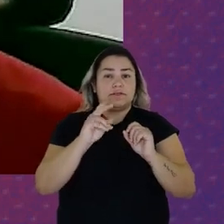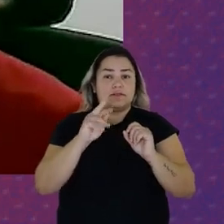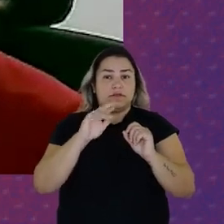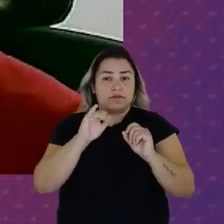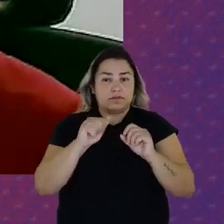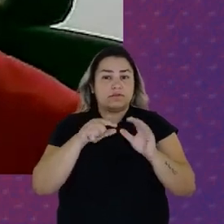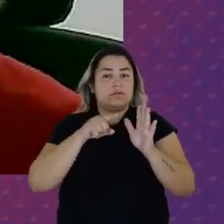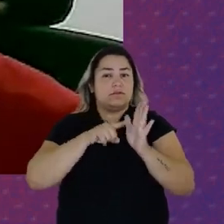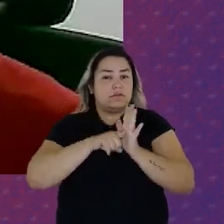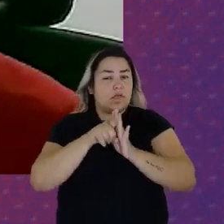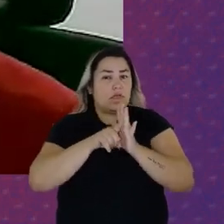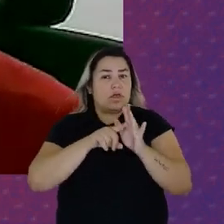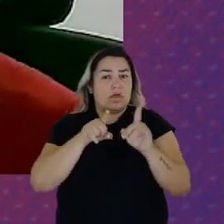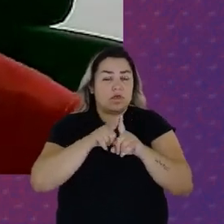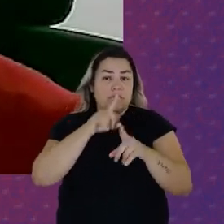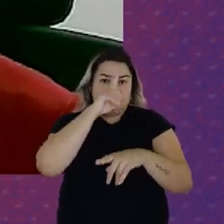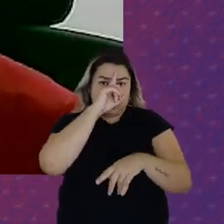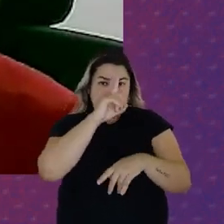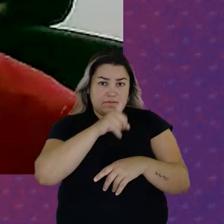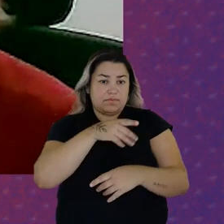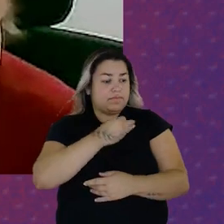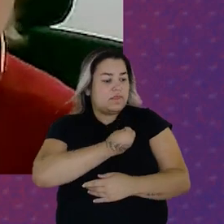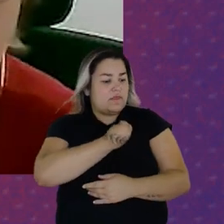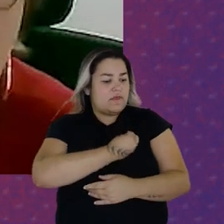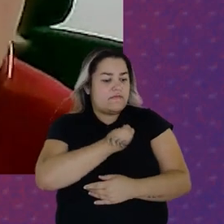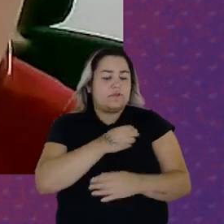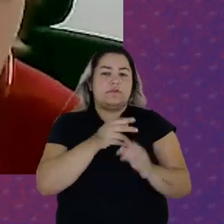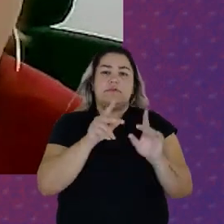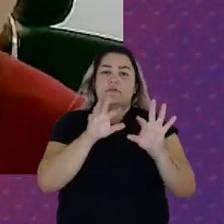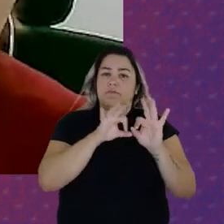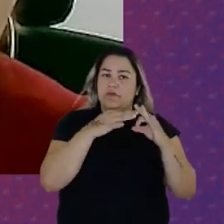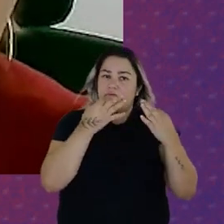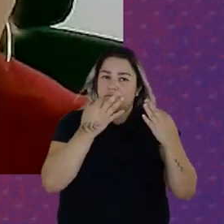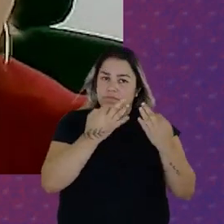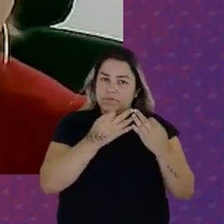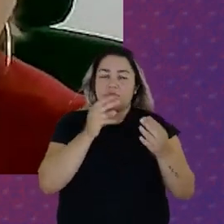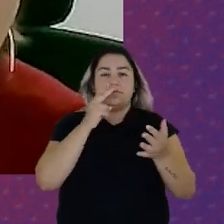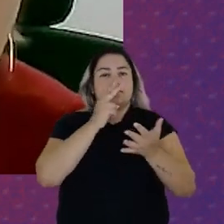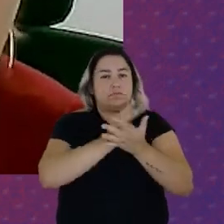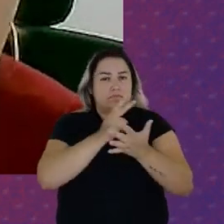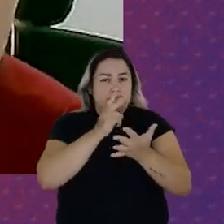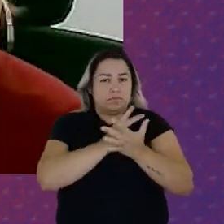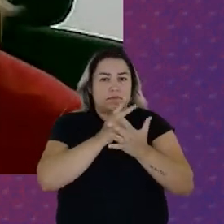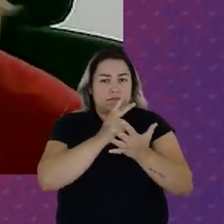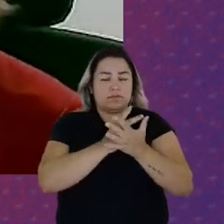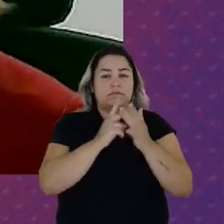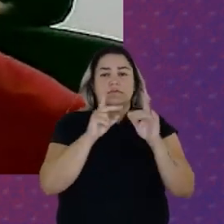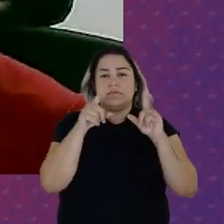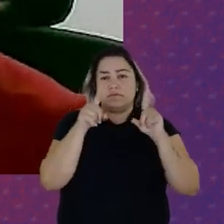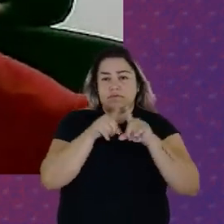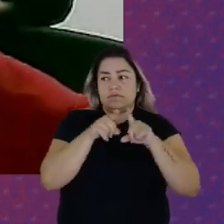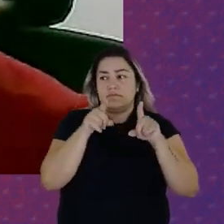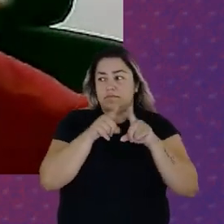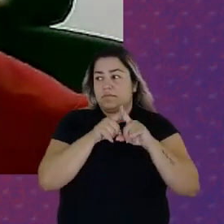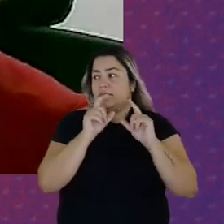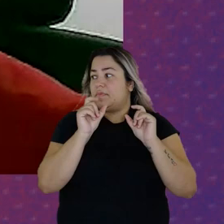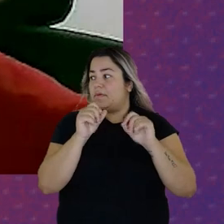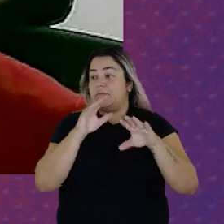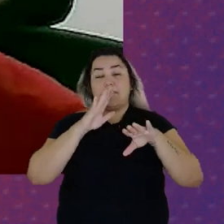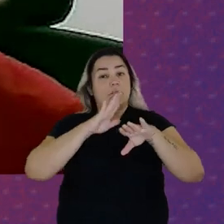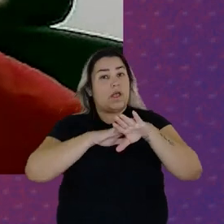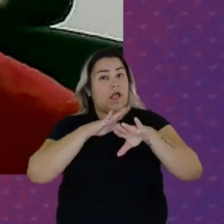depois cassariam a minha vida e a da minha família. E esse mesmo e-mail foi encaminhado para mais